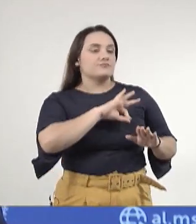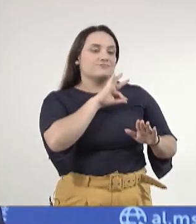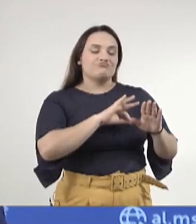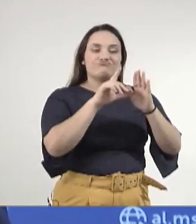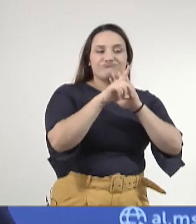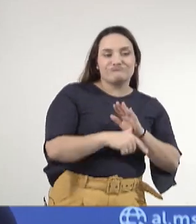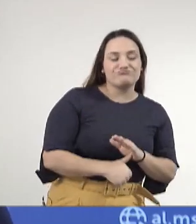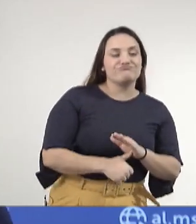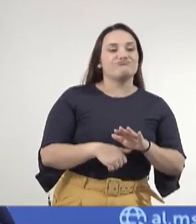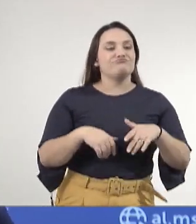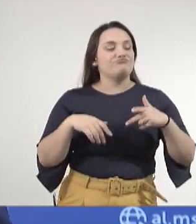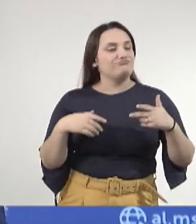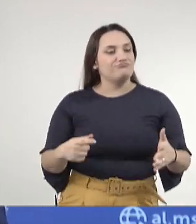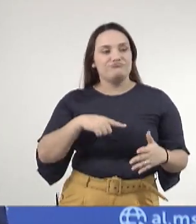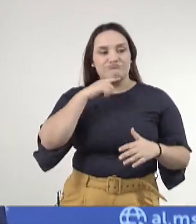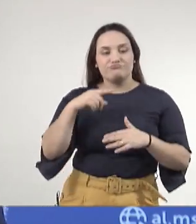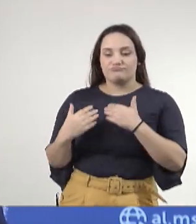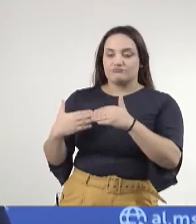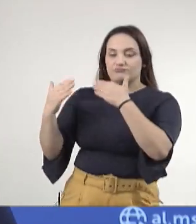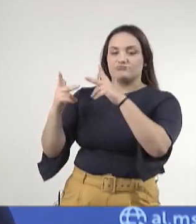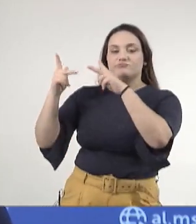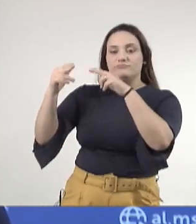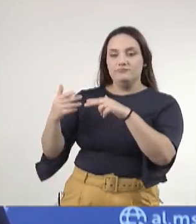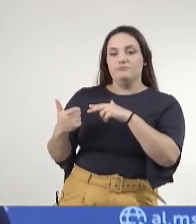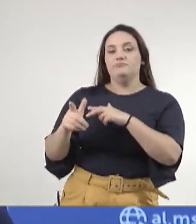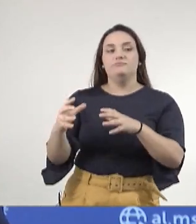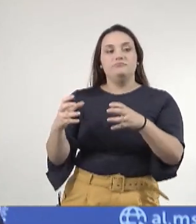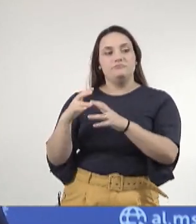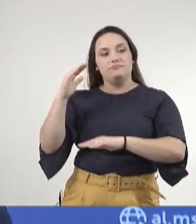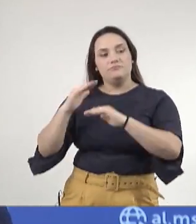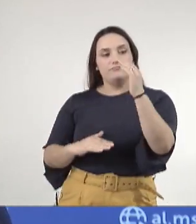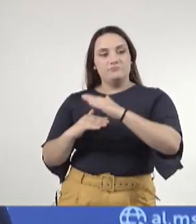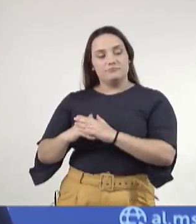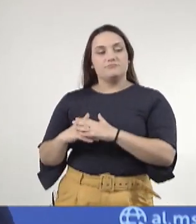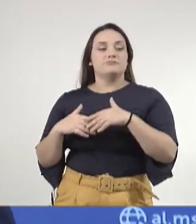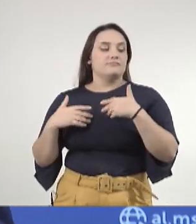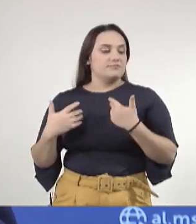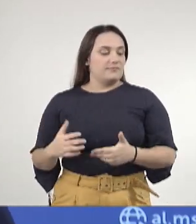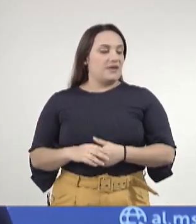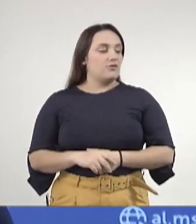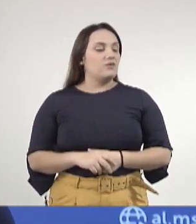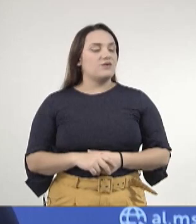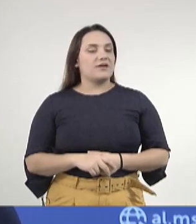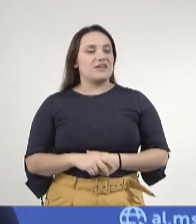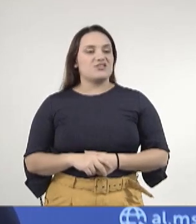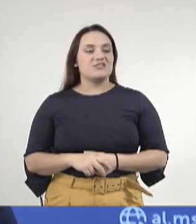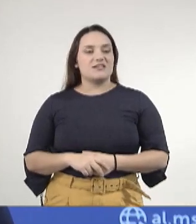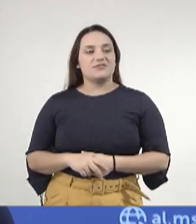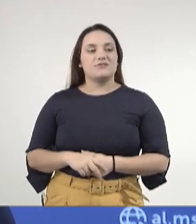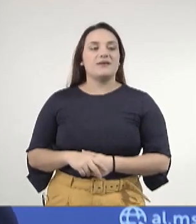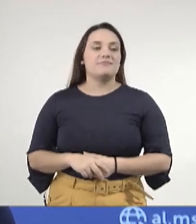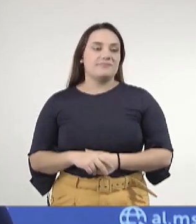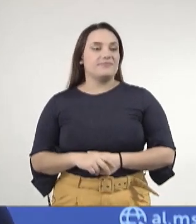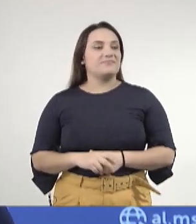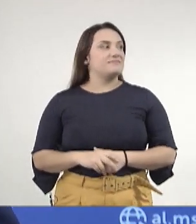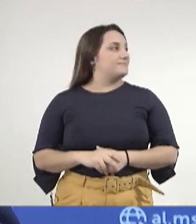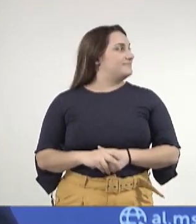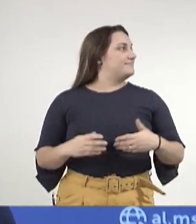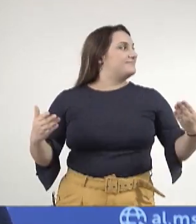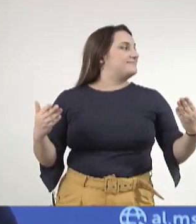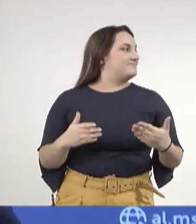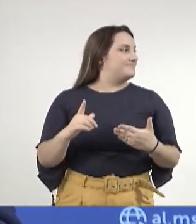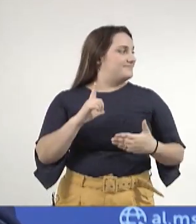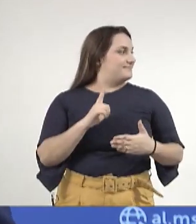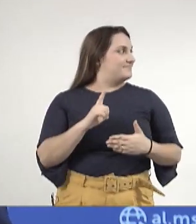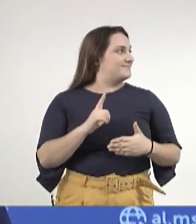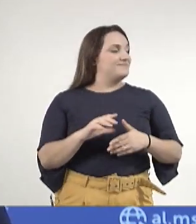não cresceram como outras categorias cresceram nos últimos anos, e hoje o Mato Grosso do Sul vive um momento de maior